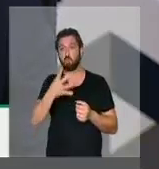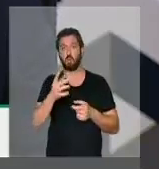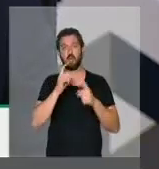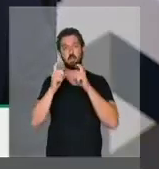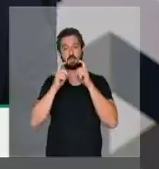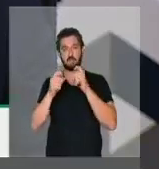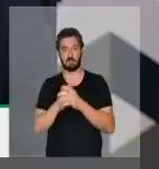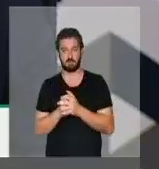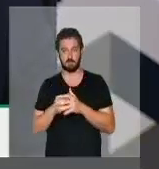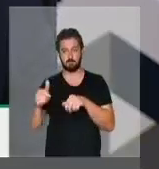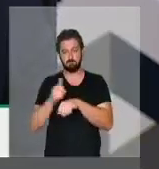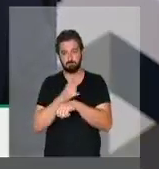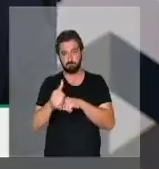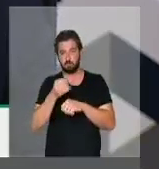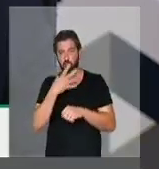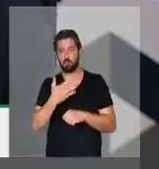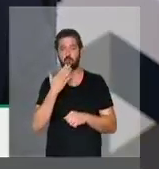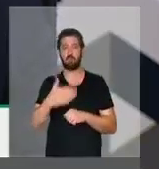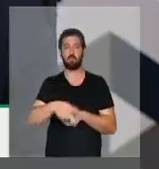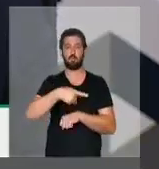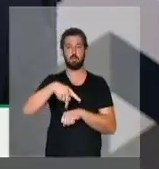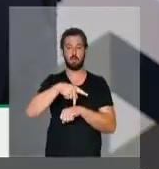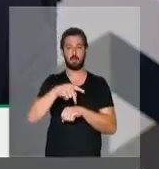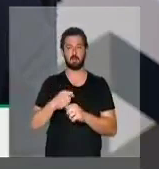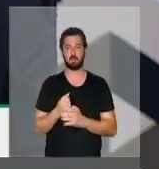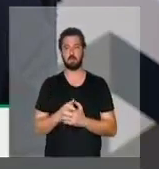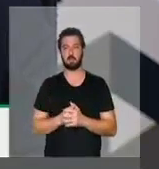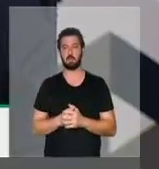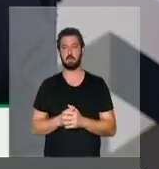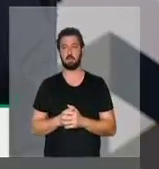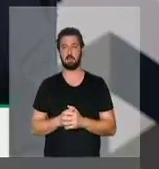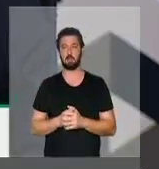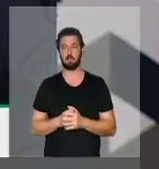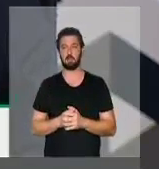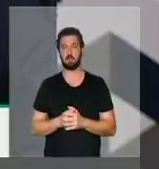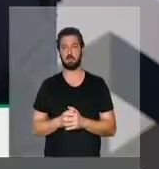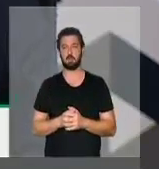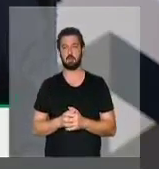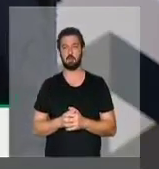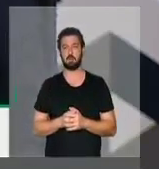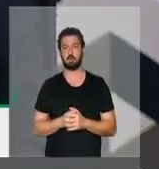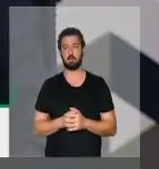sucesso, de governança, sucesso estratégico e democrático de um país.